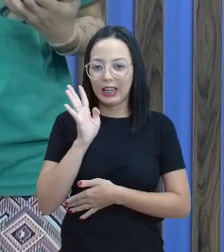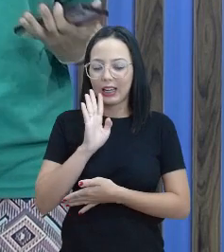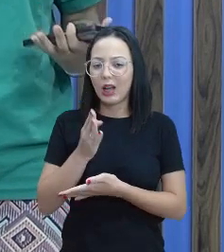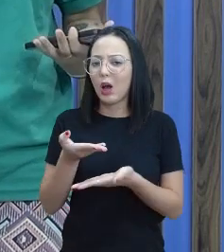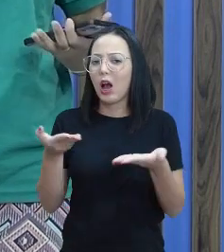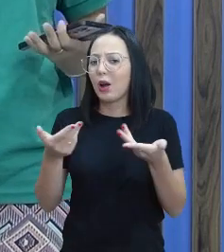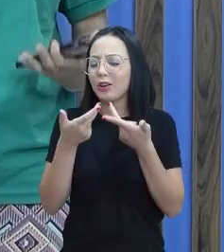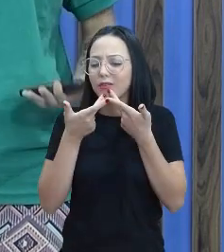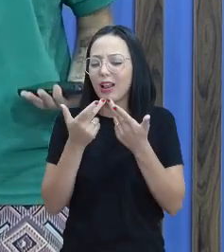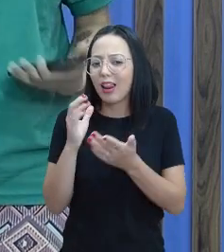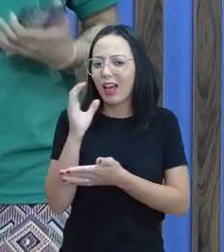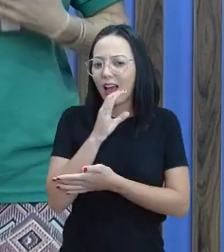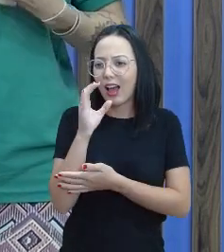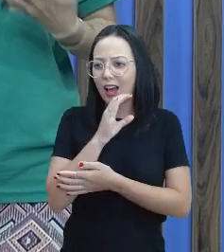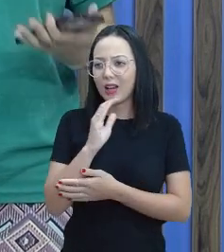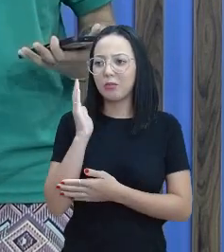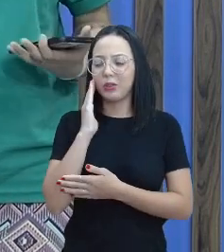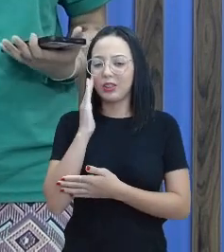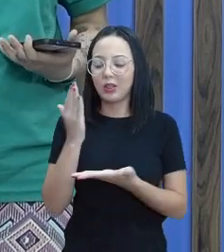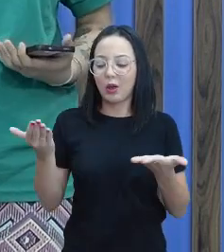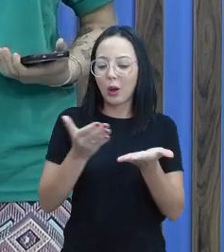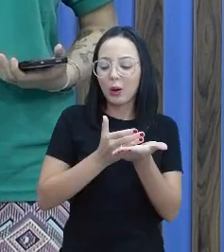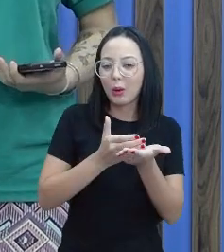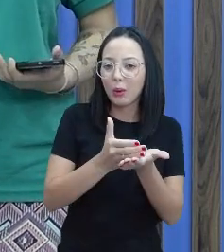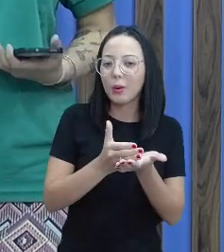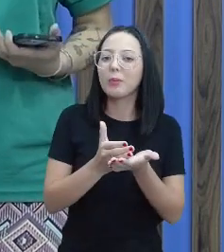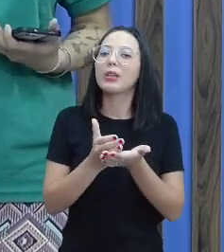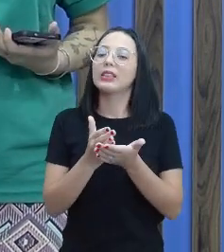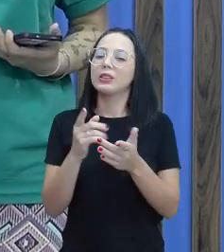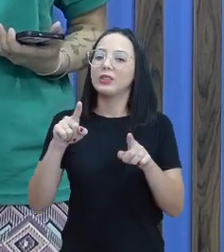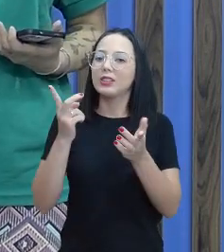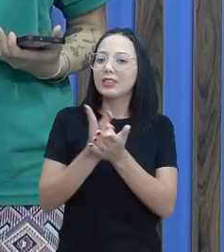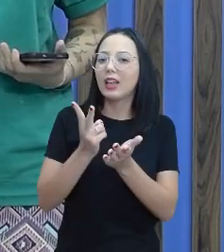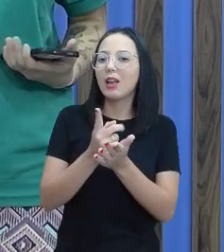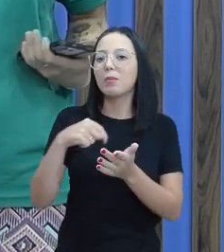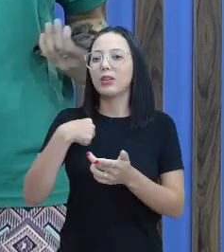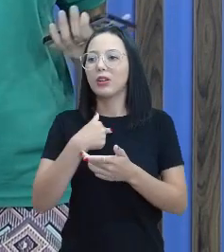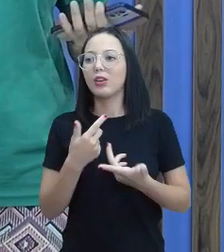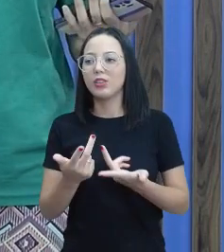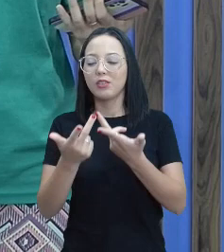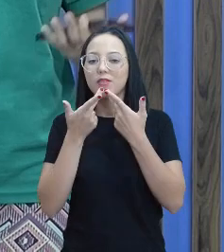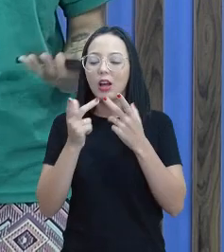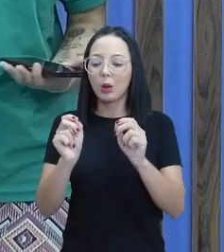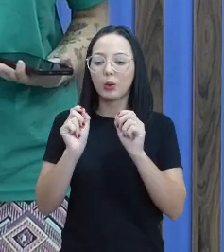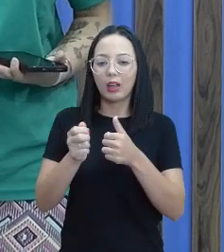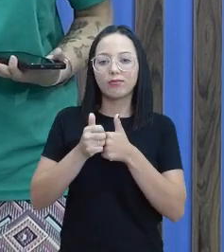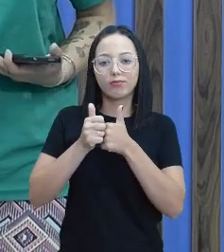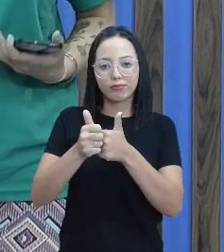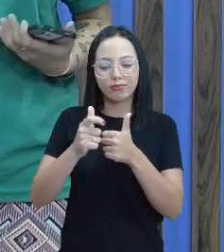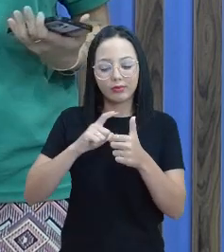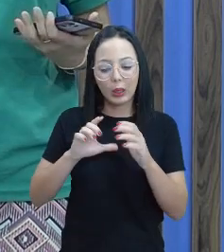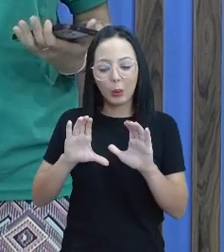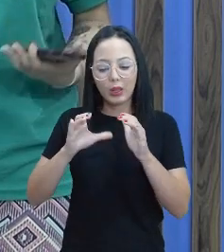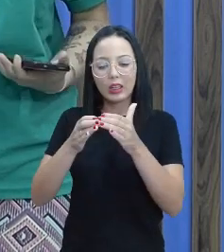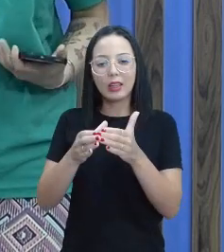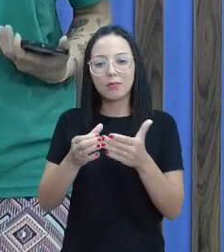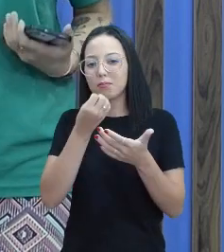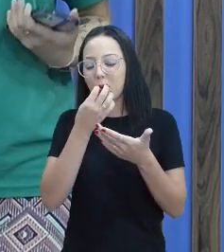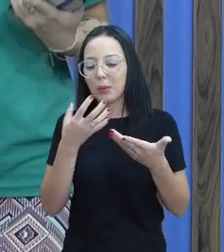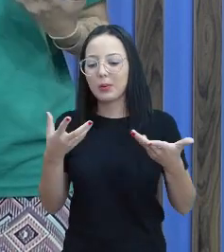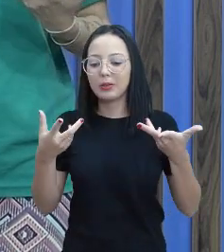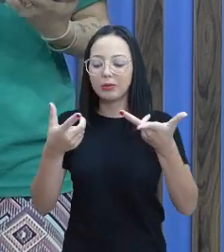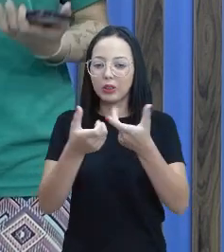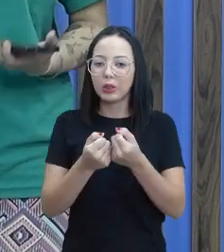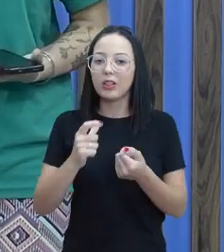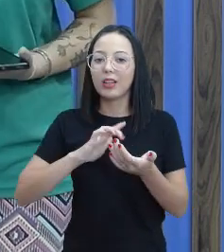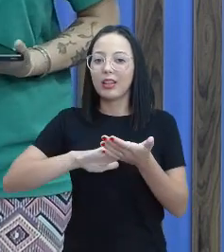bem rapidinho aqui, né? Nesse início, a gente sempre costuma dizer que a gente é acompanhado de uma equipe maravilhosa.